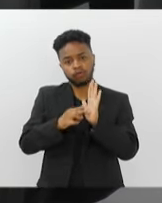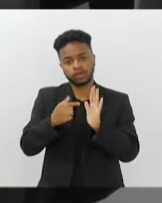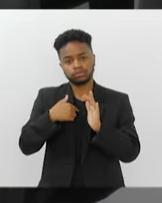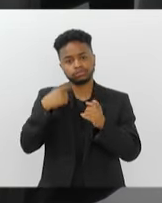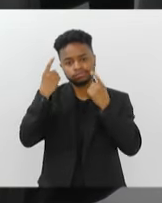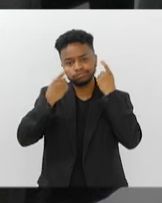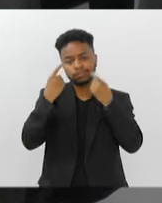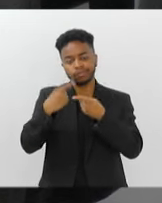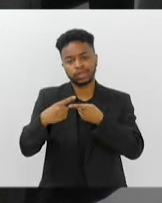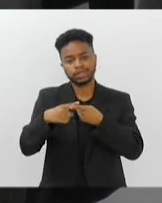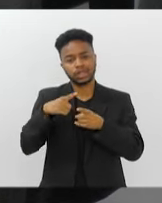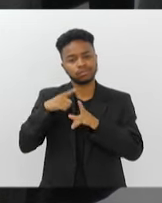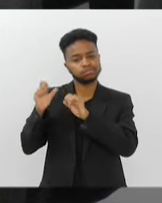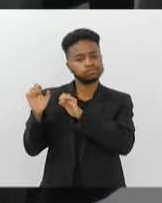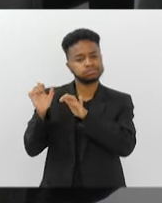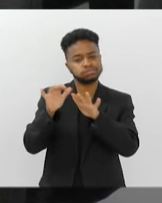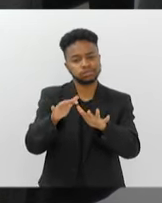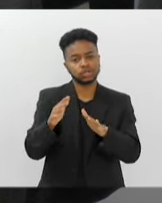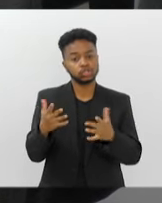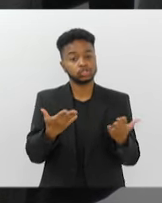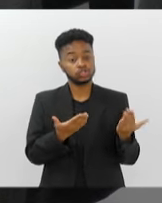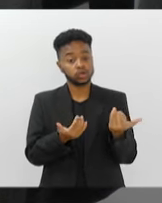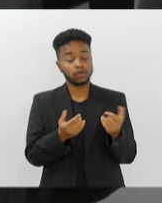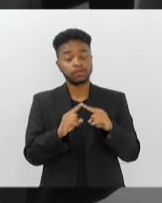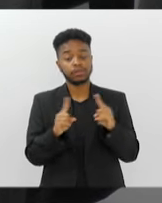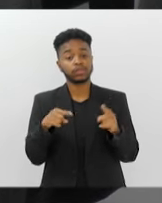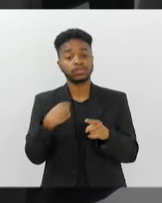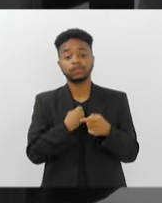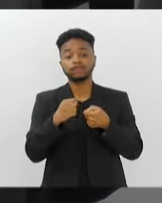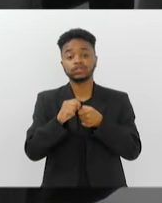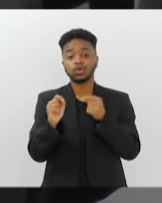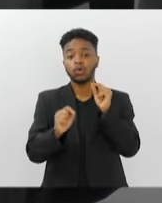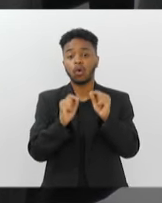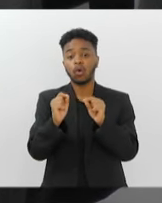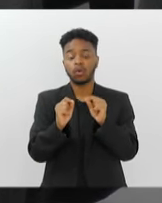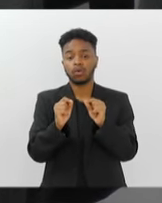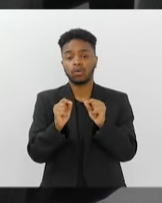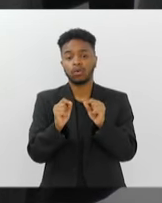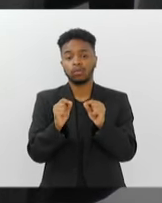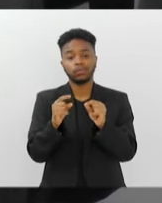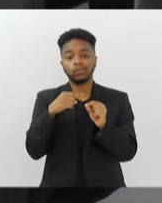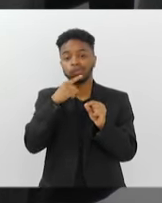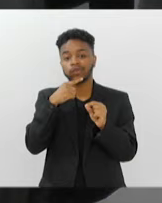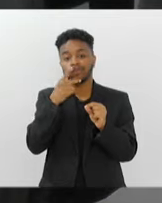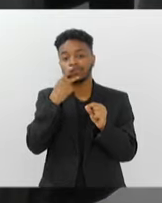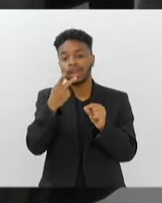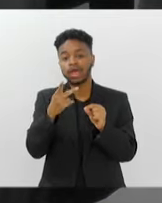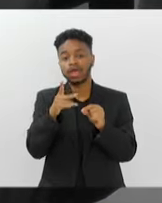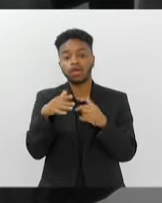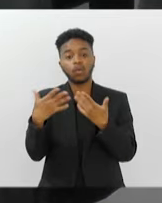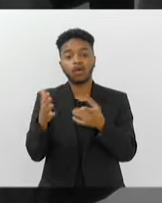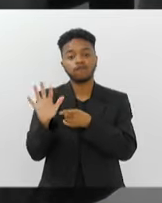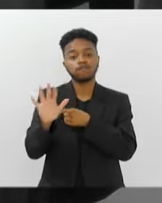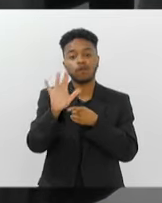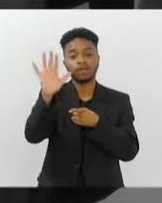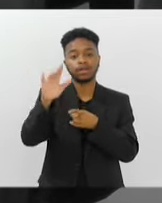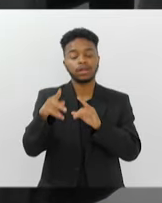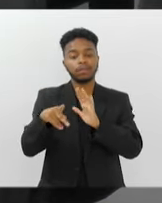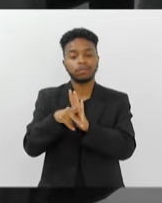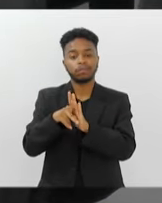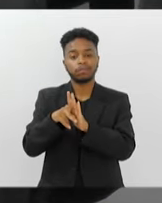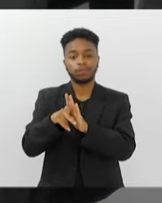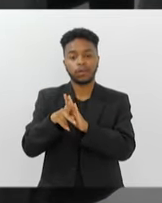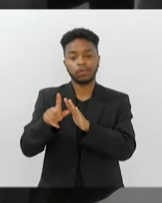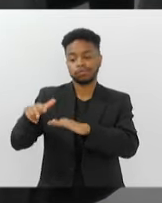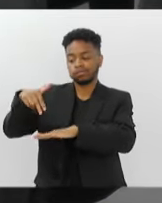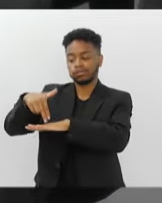estar jovens e massa e a gente como é que vai fazer a gente não consegue dizer que fumacinha que tá saindo né se é do palco ou se é da da